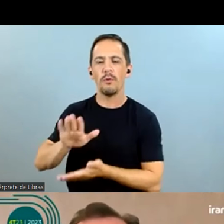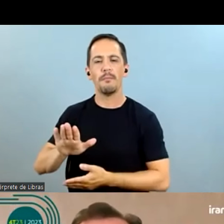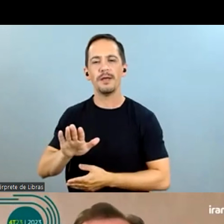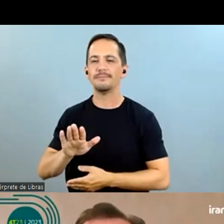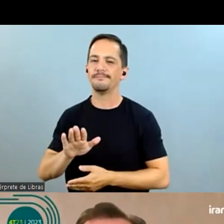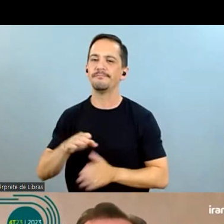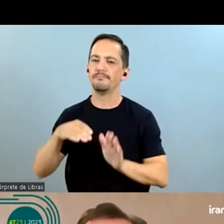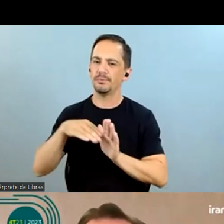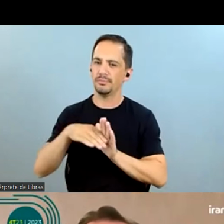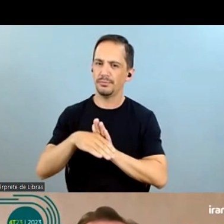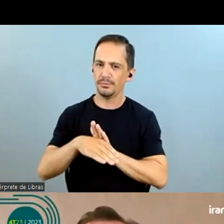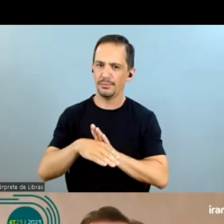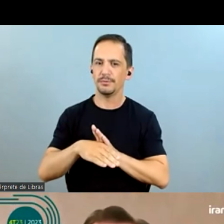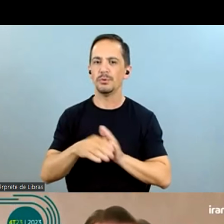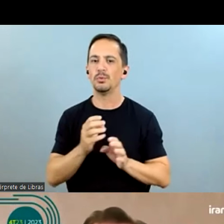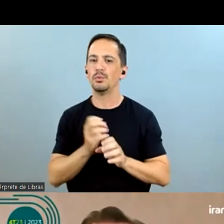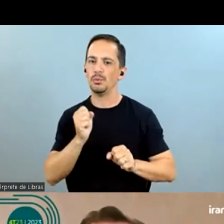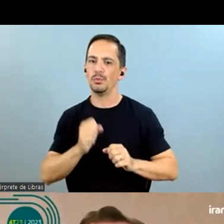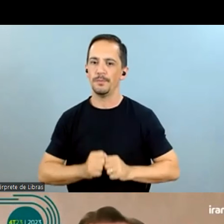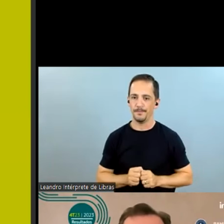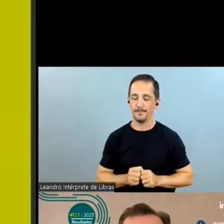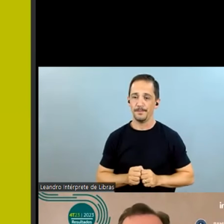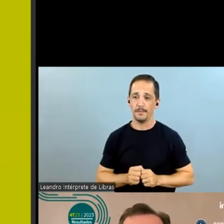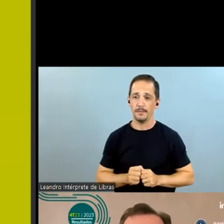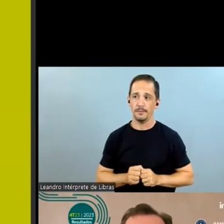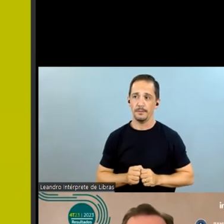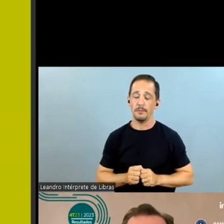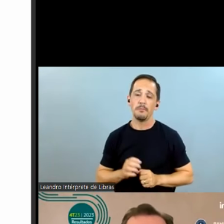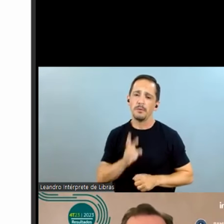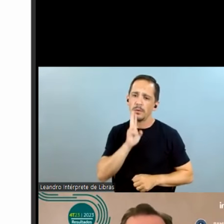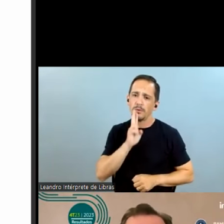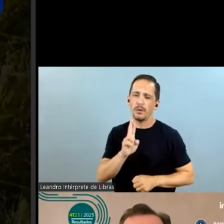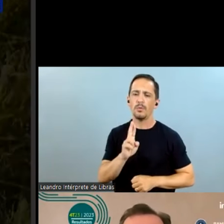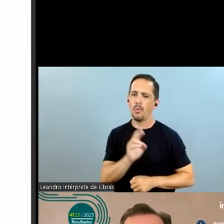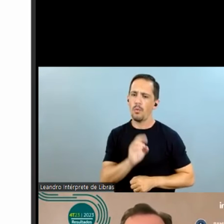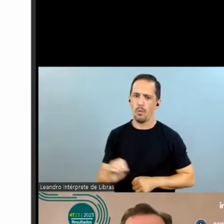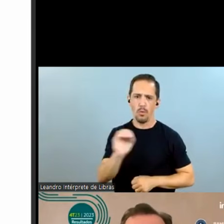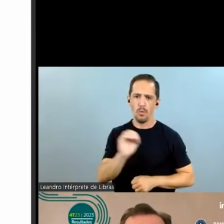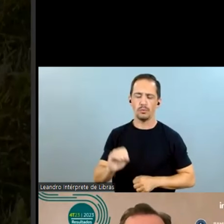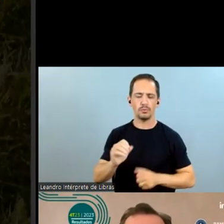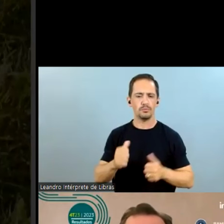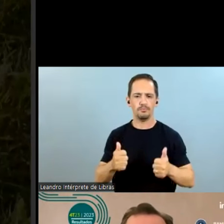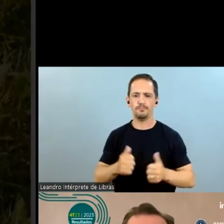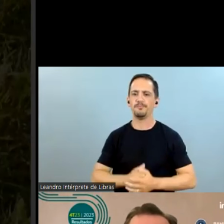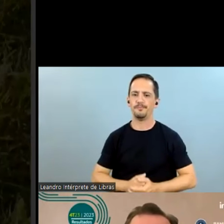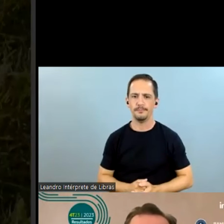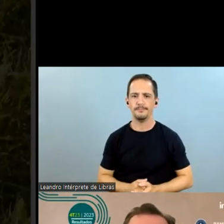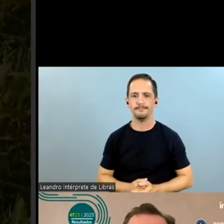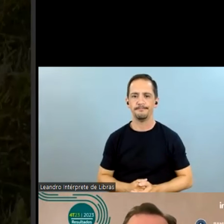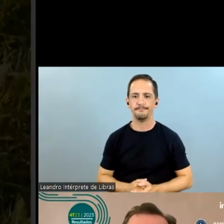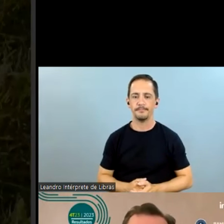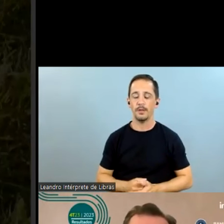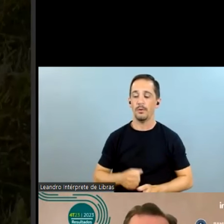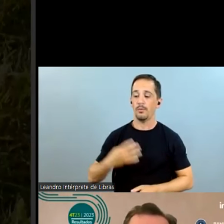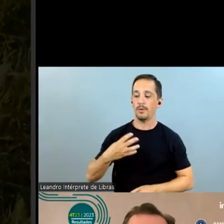mercado mas ainda assim tivemos um um excelente resultado final o no quarto trimestre nós fechamos